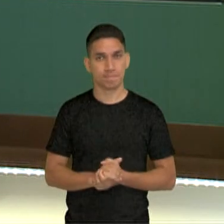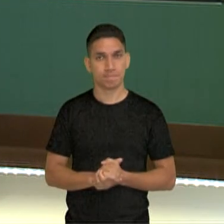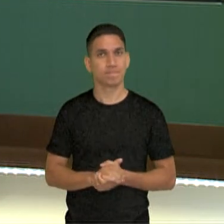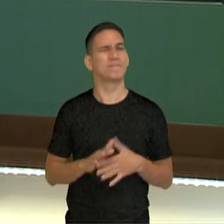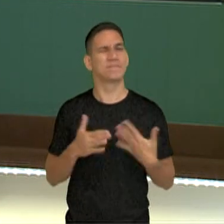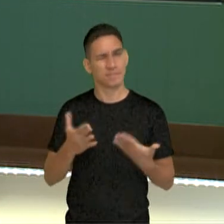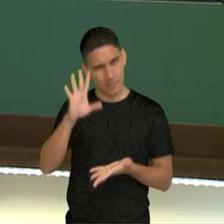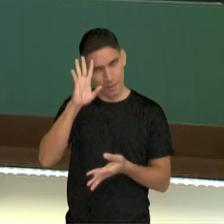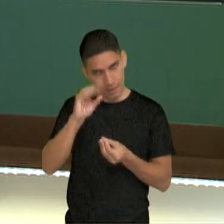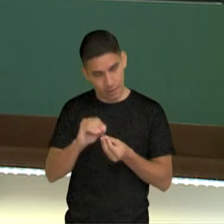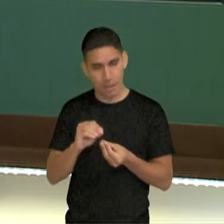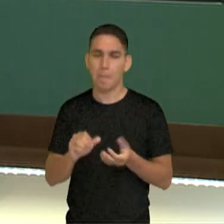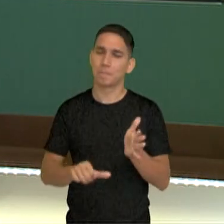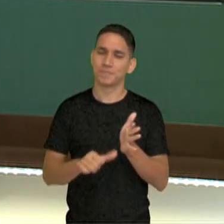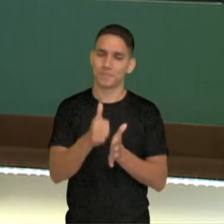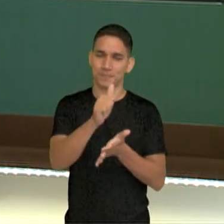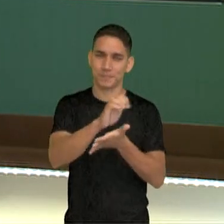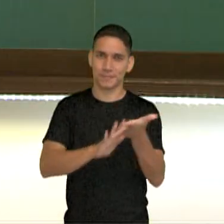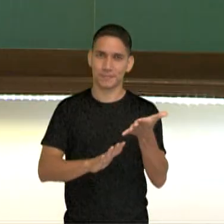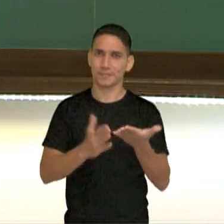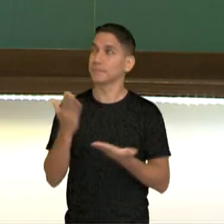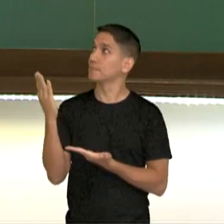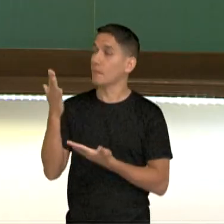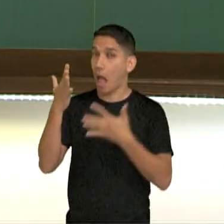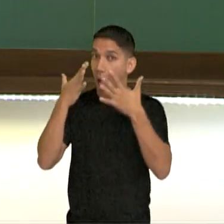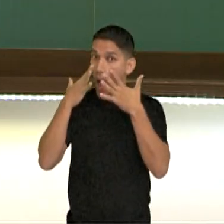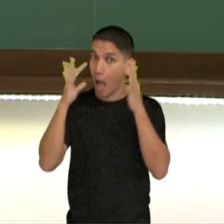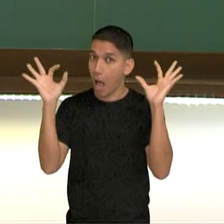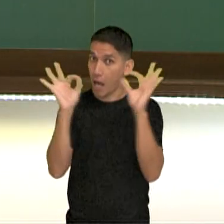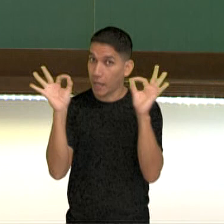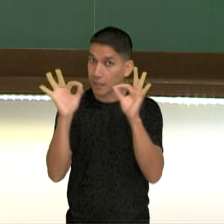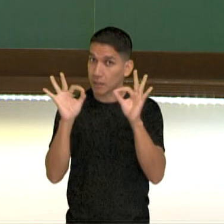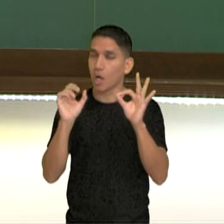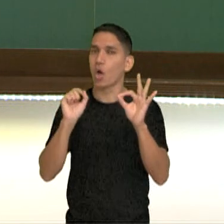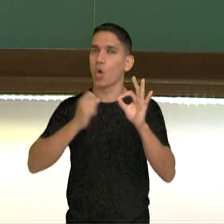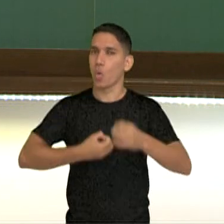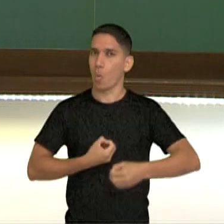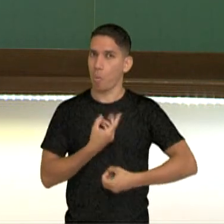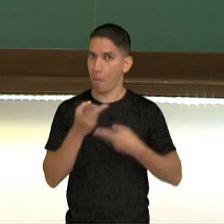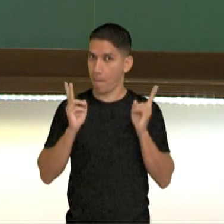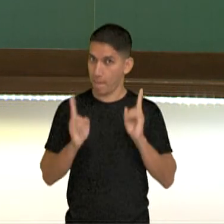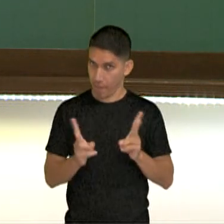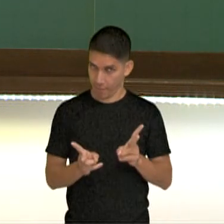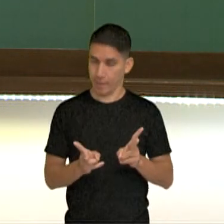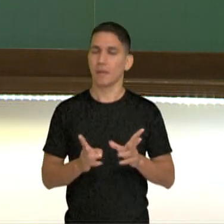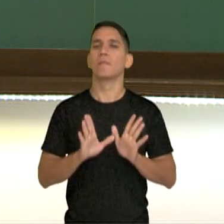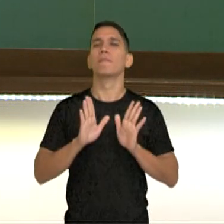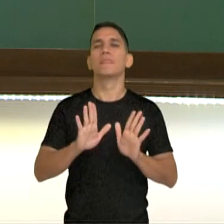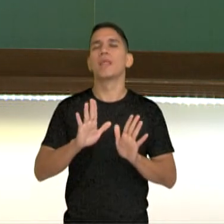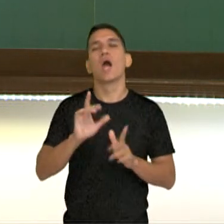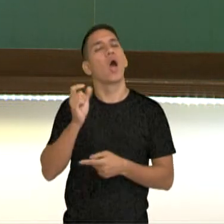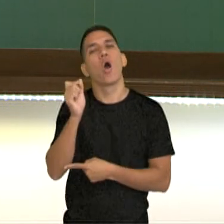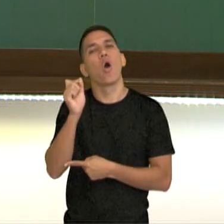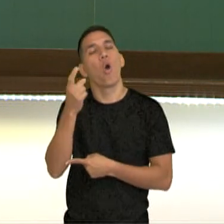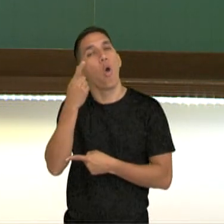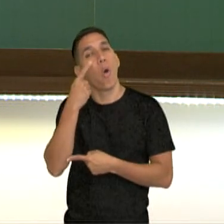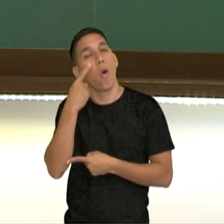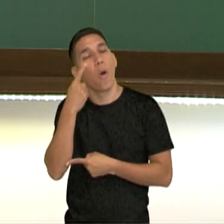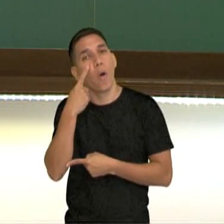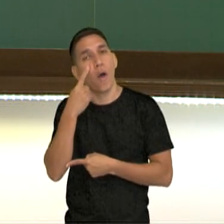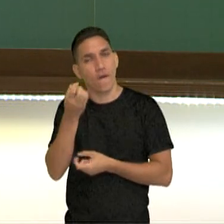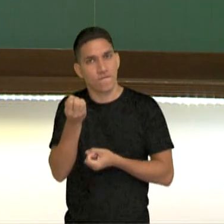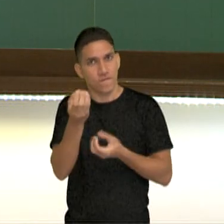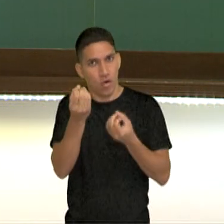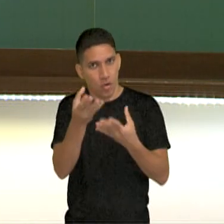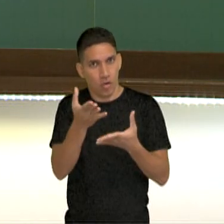vamos ao primeiro exercício. Presta bastante atenção, o poema ainda é o mesmo. Mas olha uma informação que a teacher fez